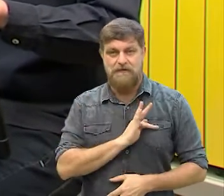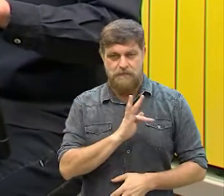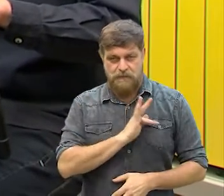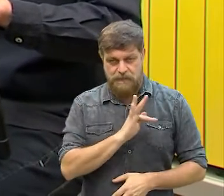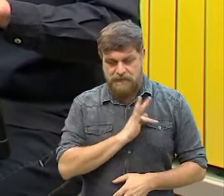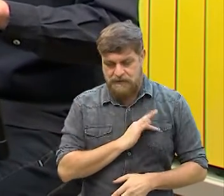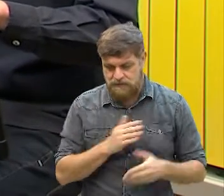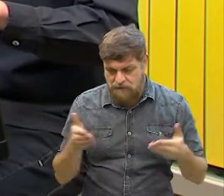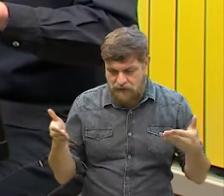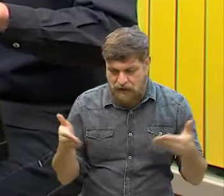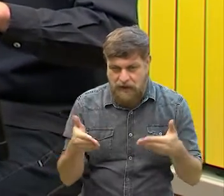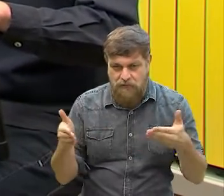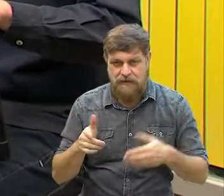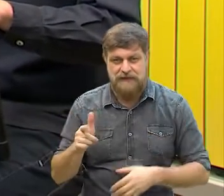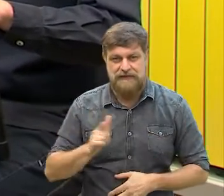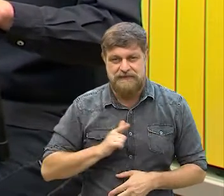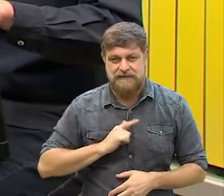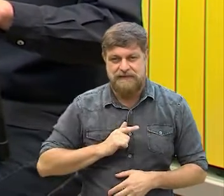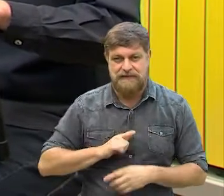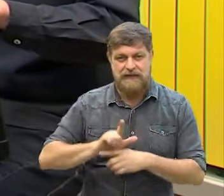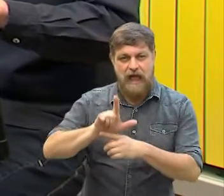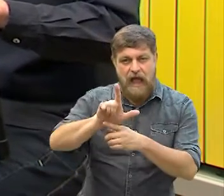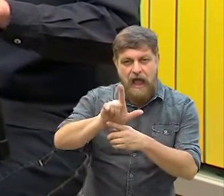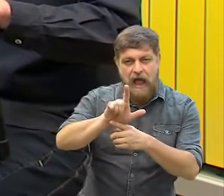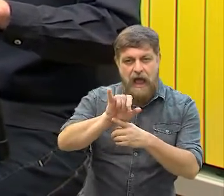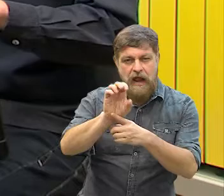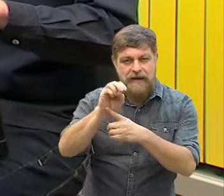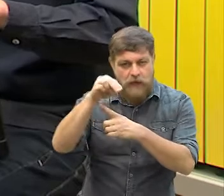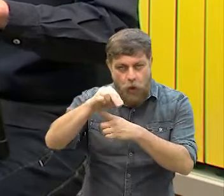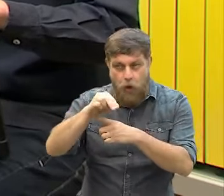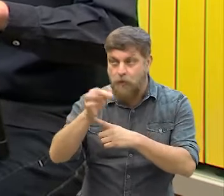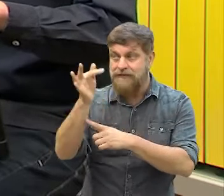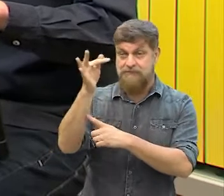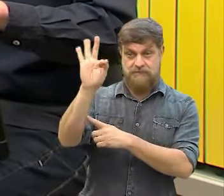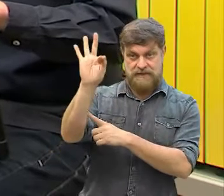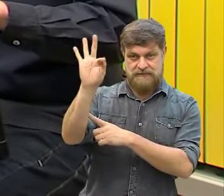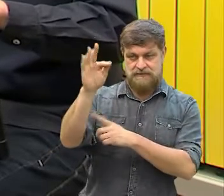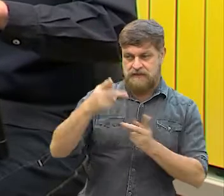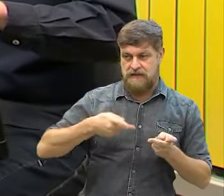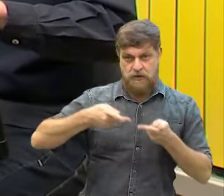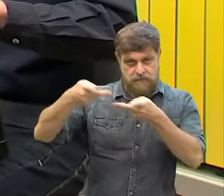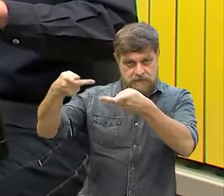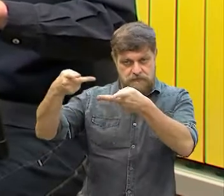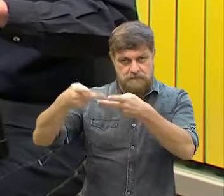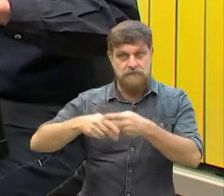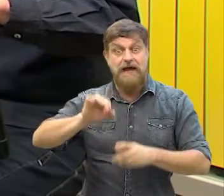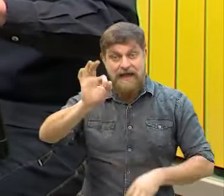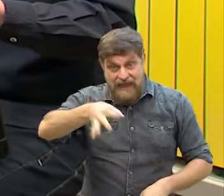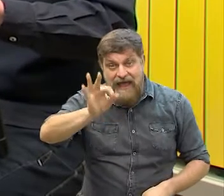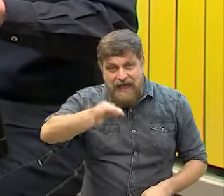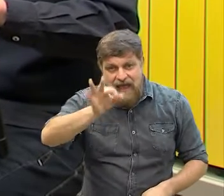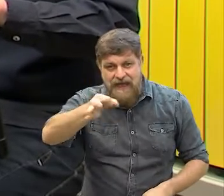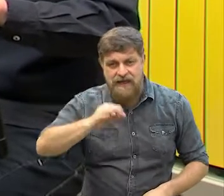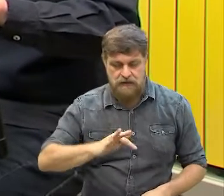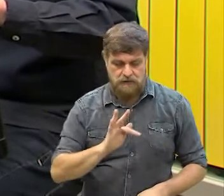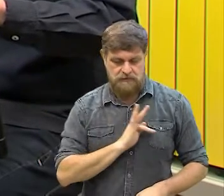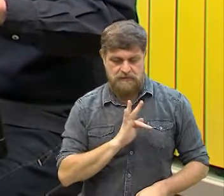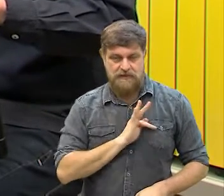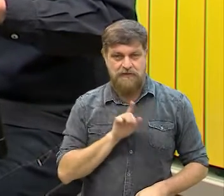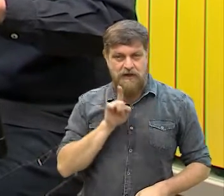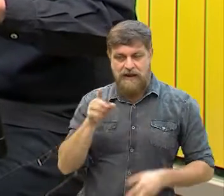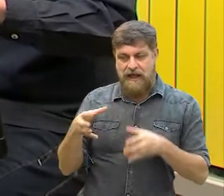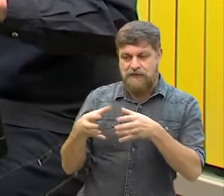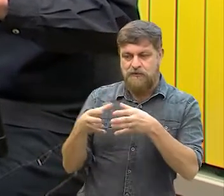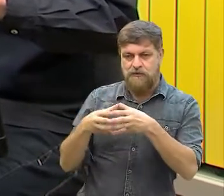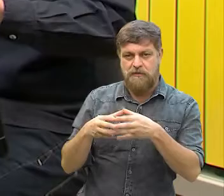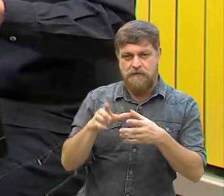técnica atualmente que estava... Era no Lyon, da França, que já veio esse convite? Isso. Que hoje é uma das foi do treinador.